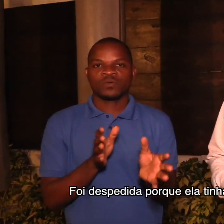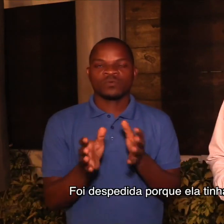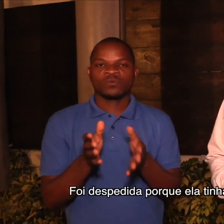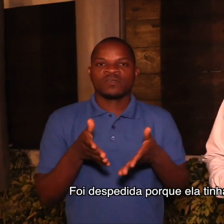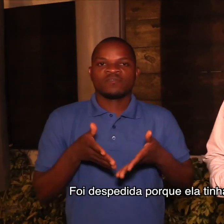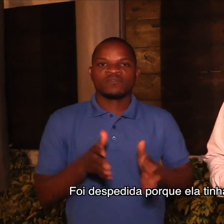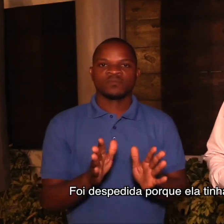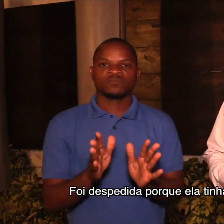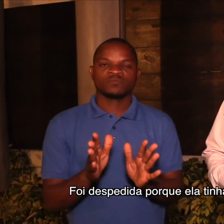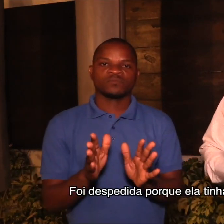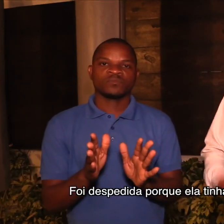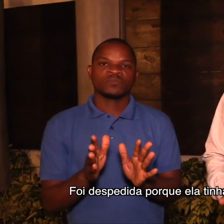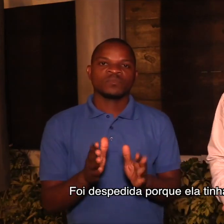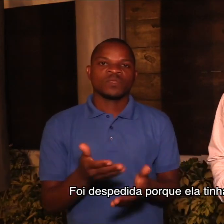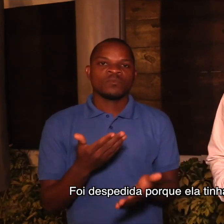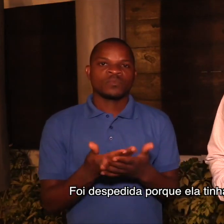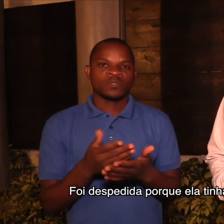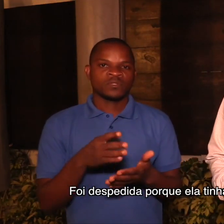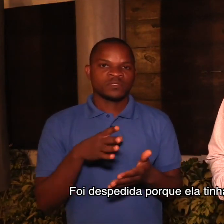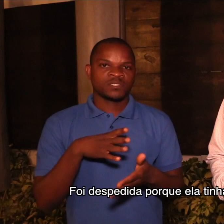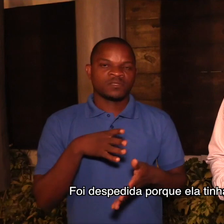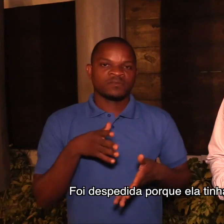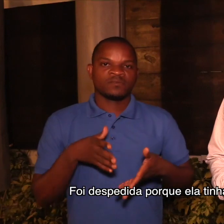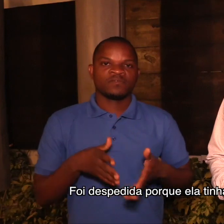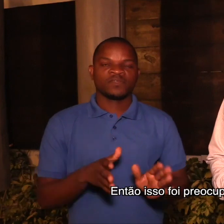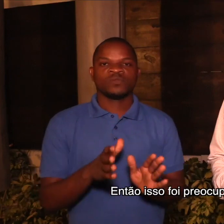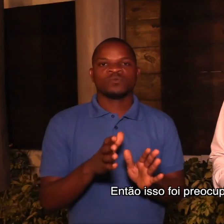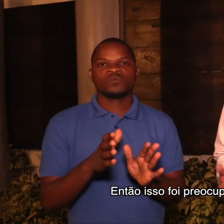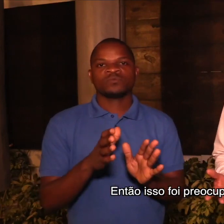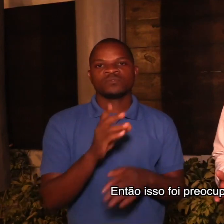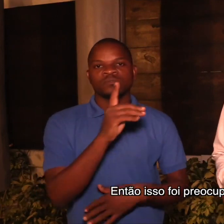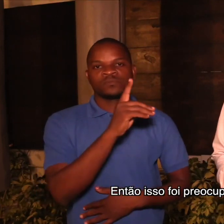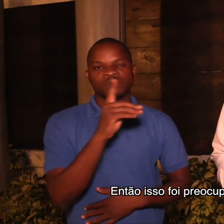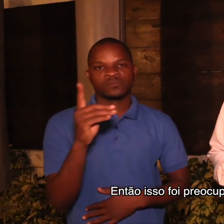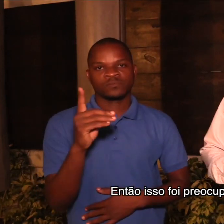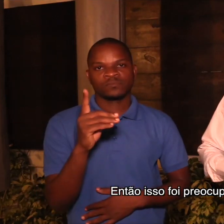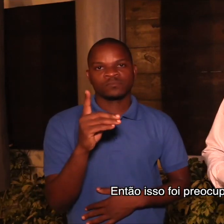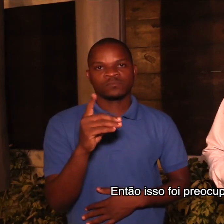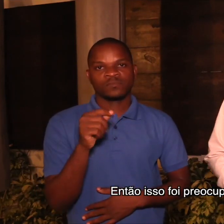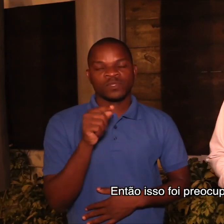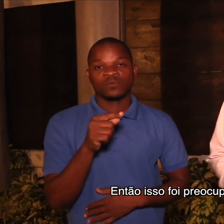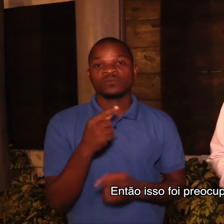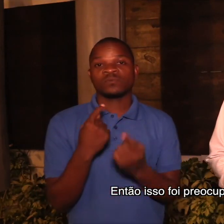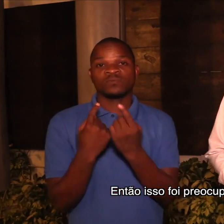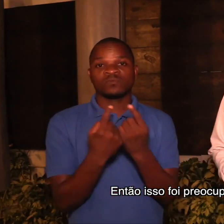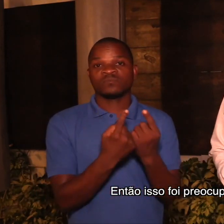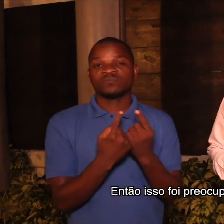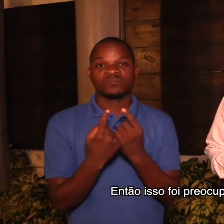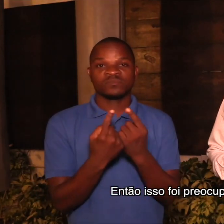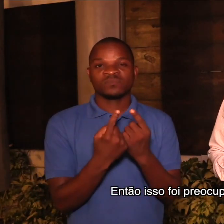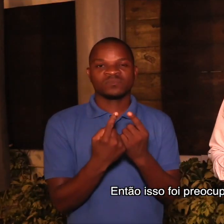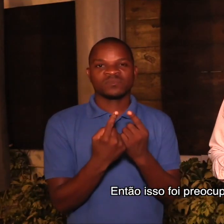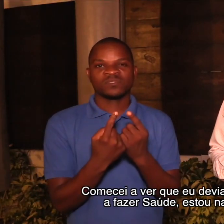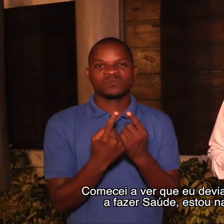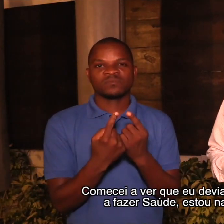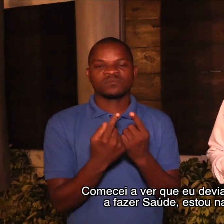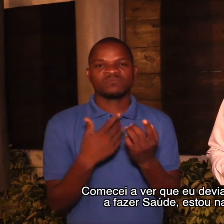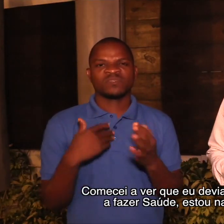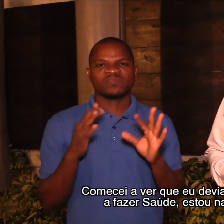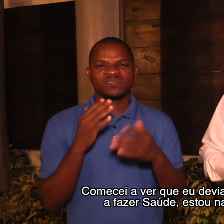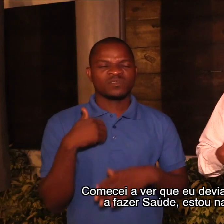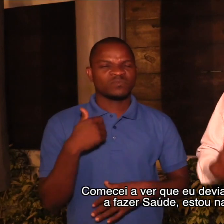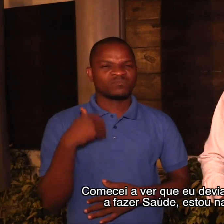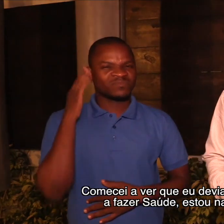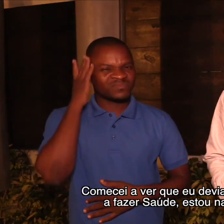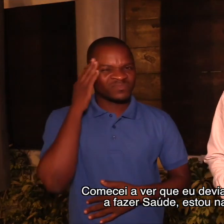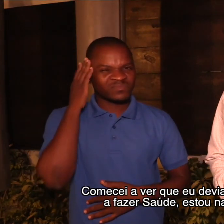Foi despedida porque ela tinha uma criança especial. Então, isso aí criou uma situação grave na minha vida. Eu comecei a